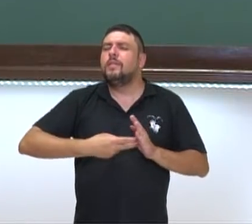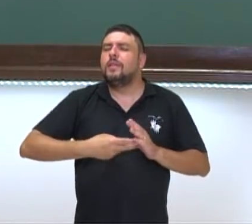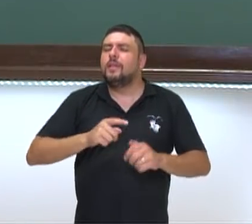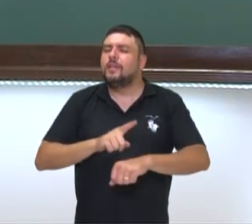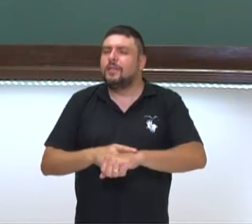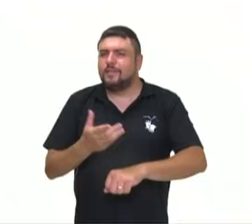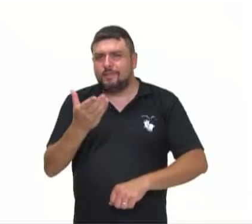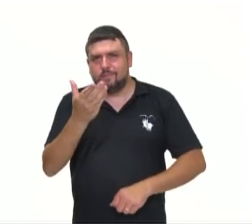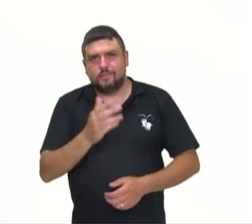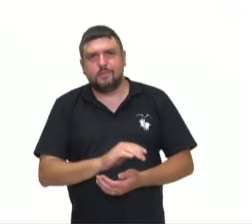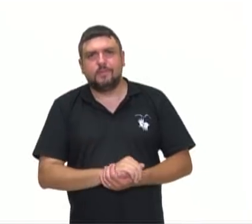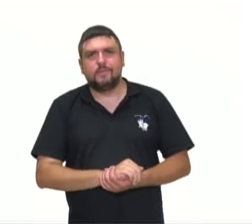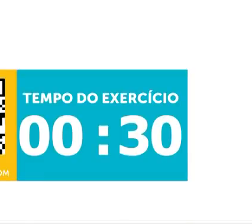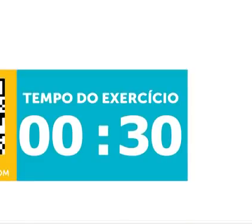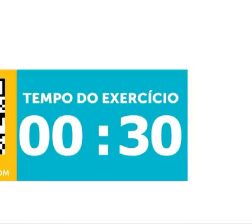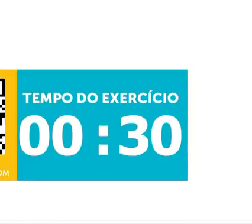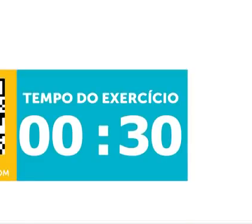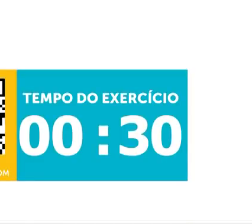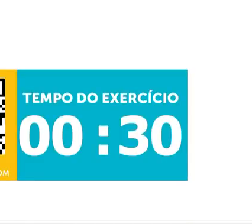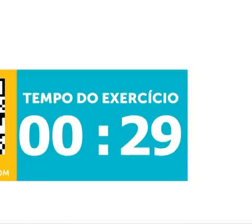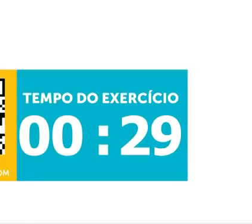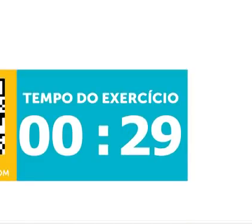para vocês.